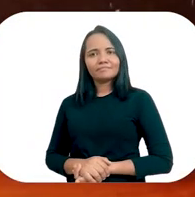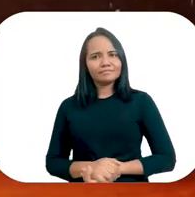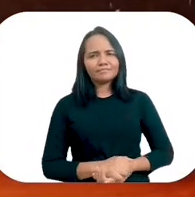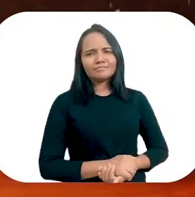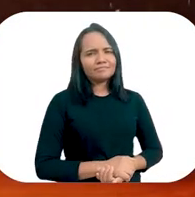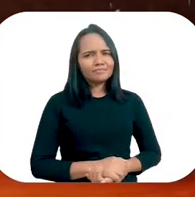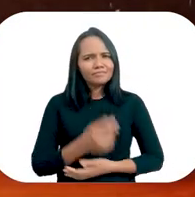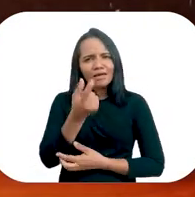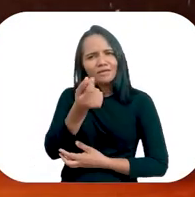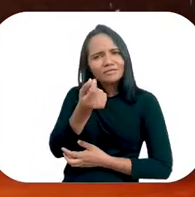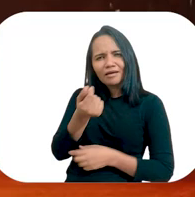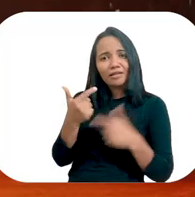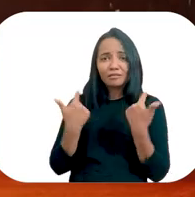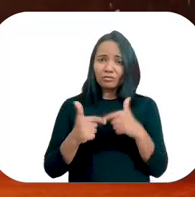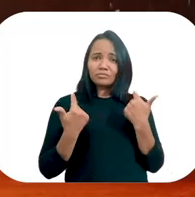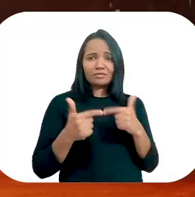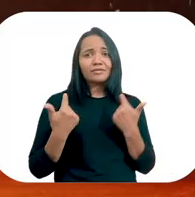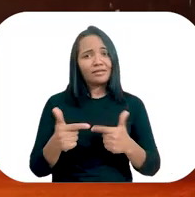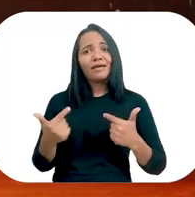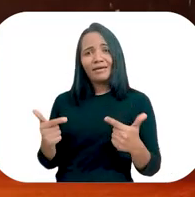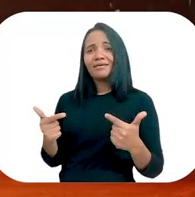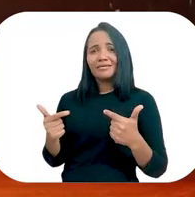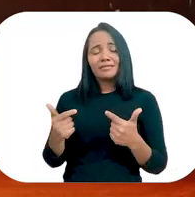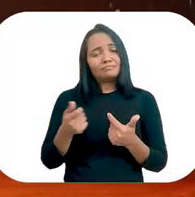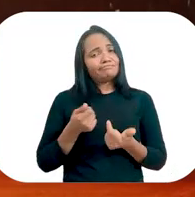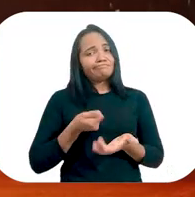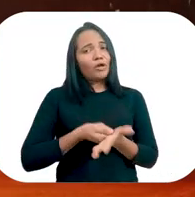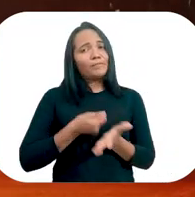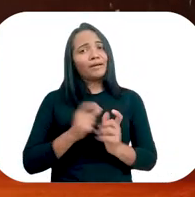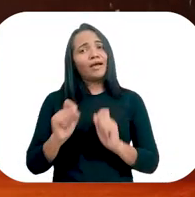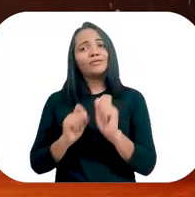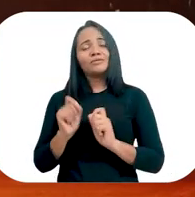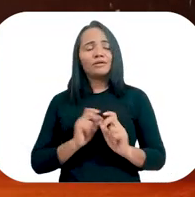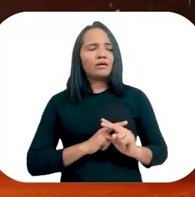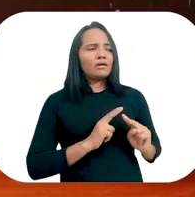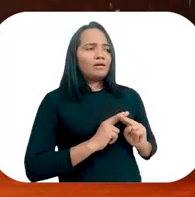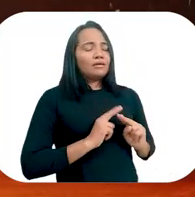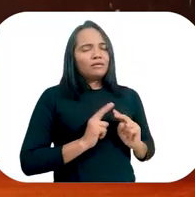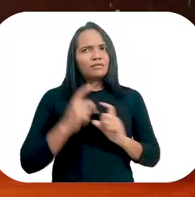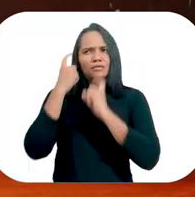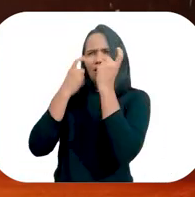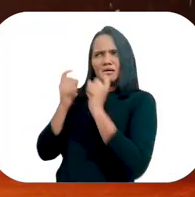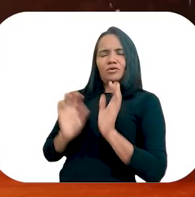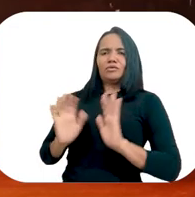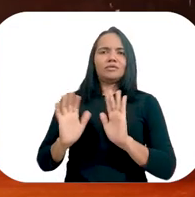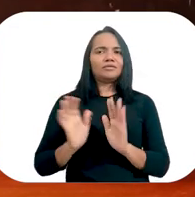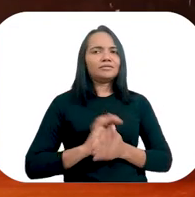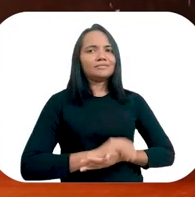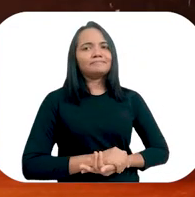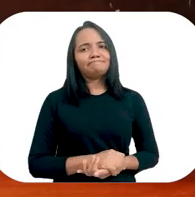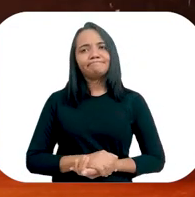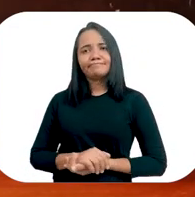Você deve notar que não tem mais tutu e dizer que não está preocupado. Você